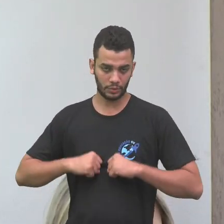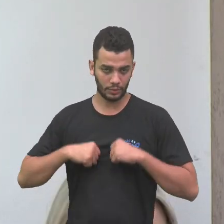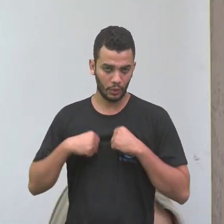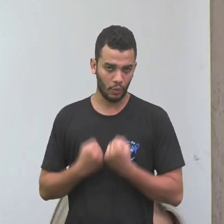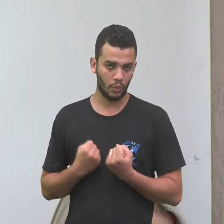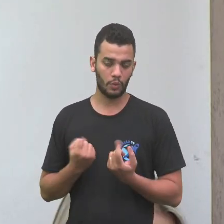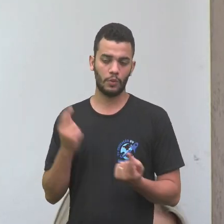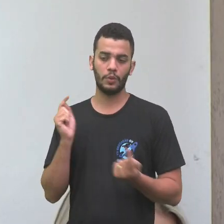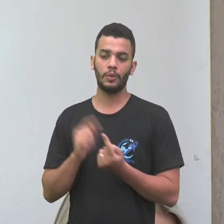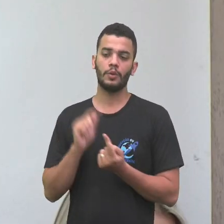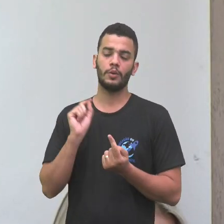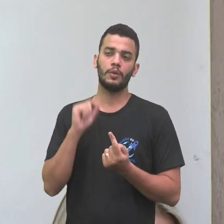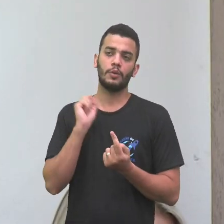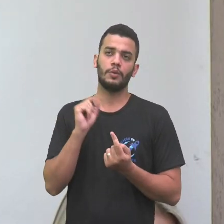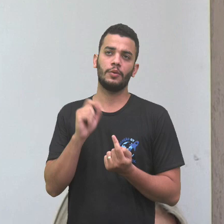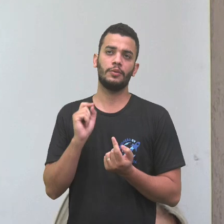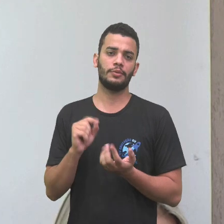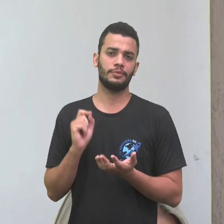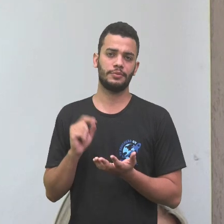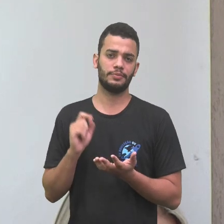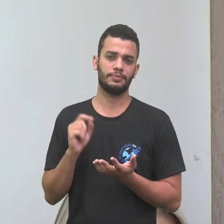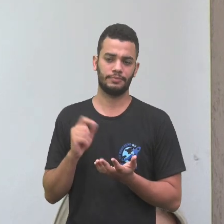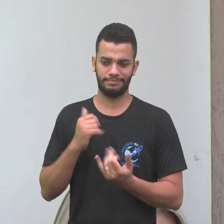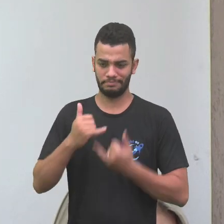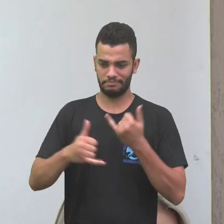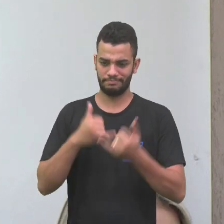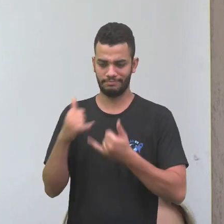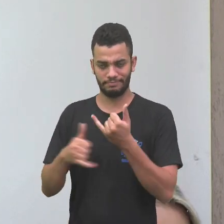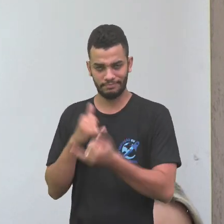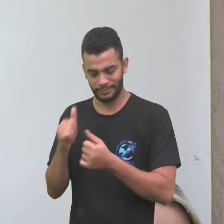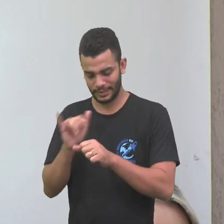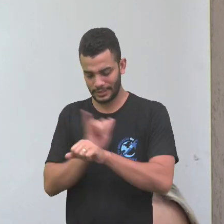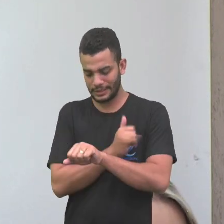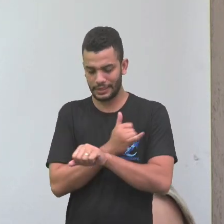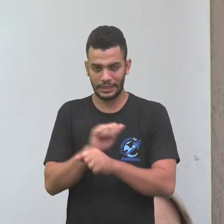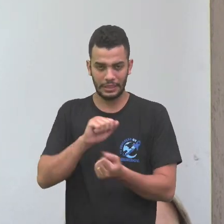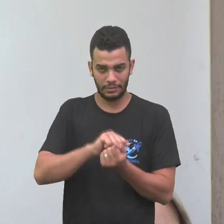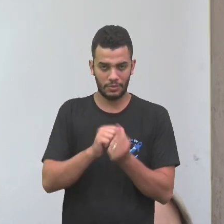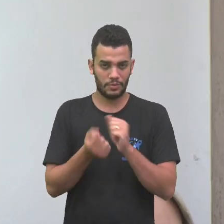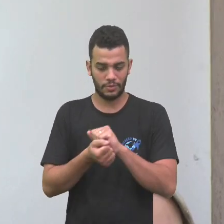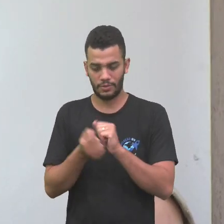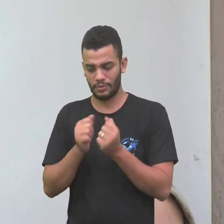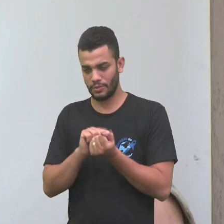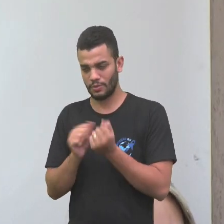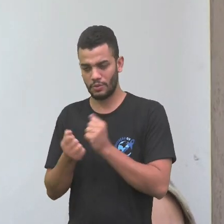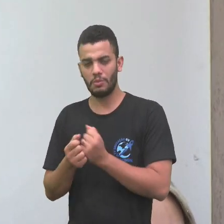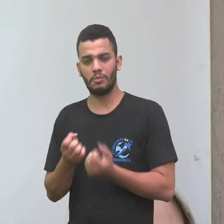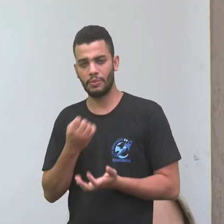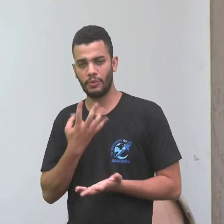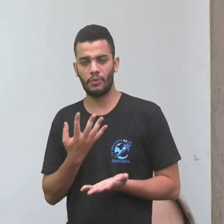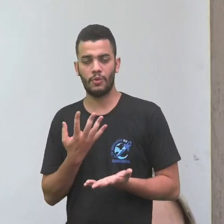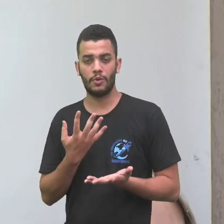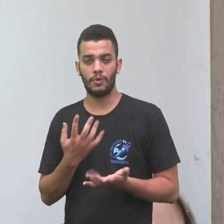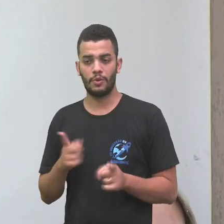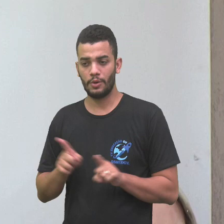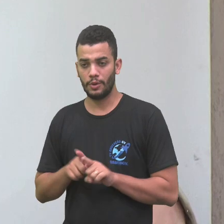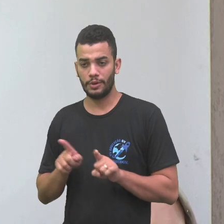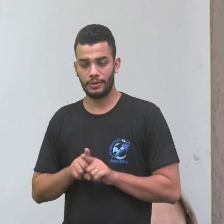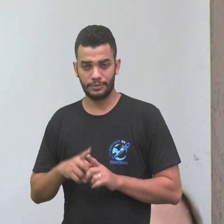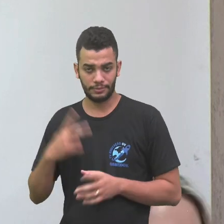com naturalidade e brincando, né? Isso é muito bacana. Cumprimentar nossa vereadora Kátia,